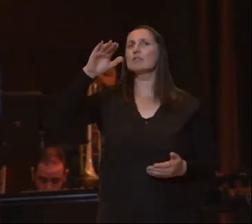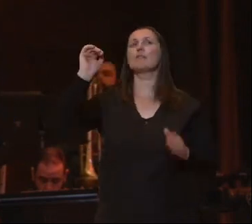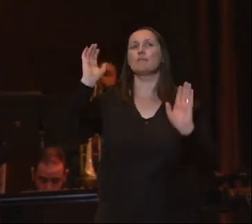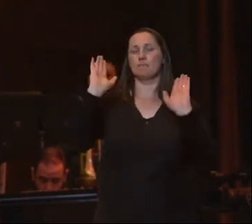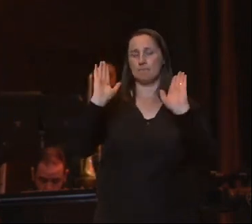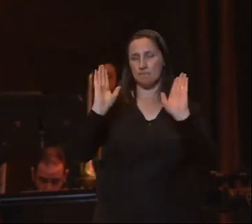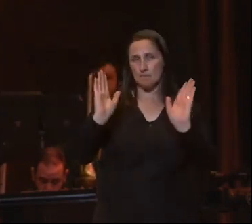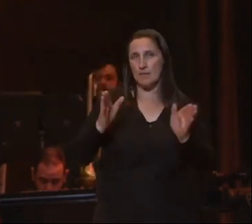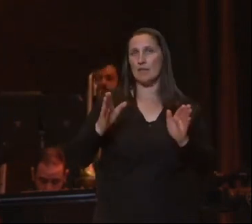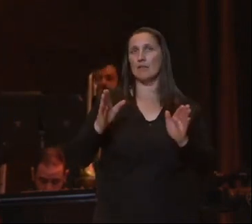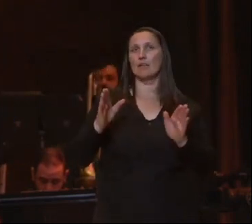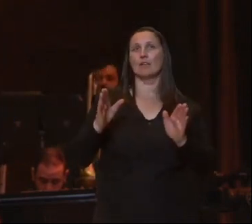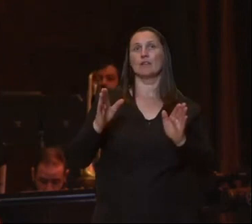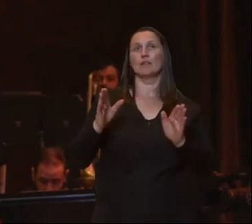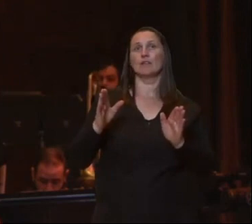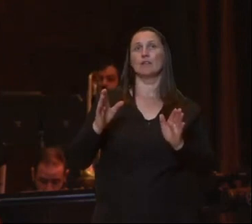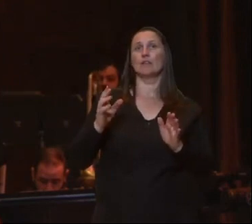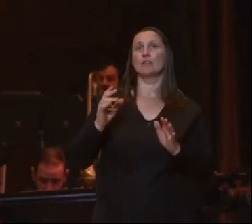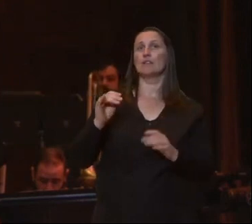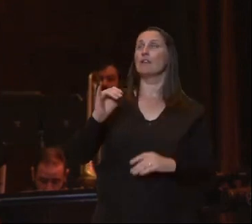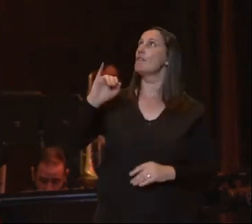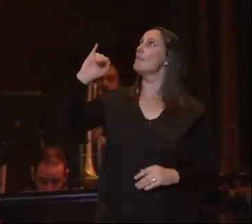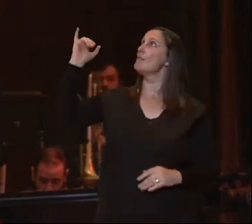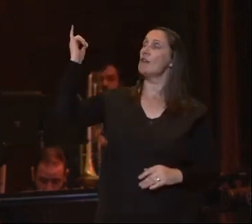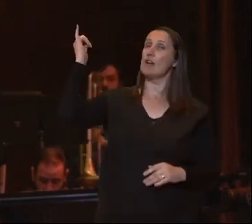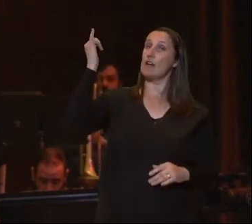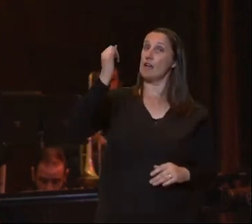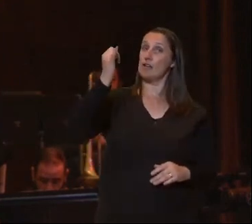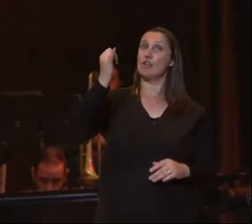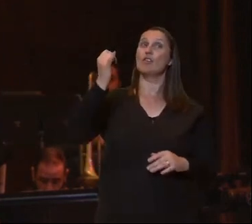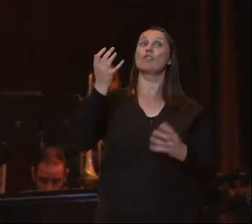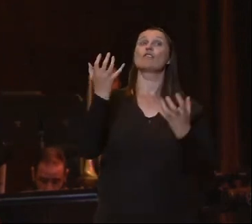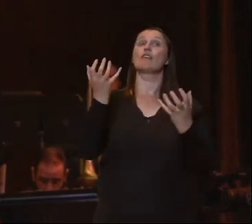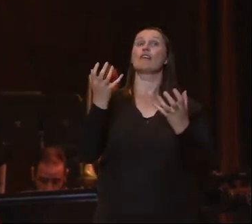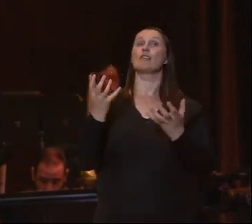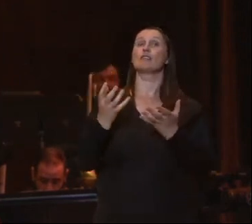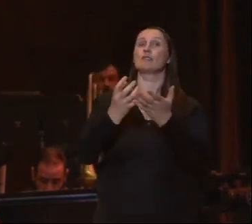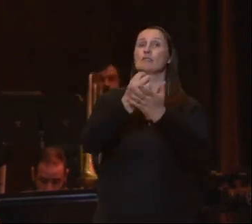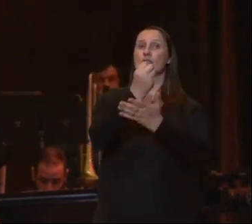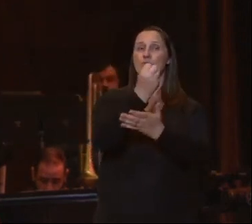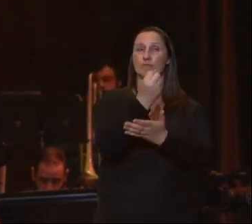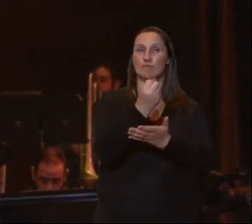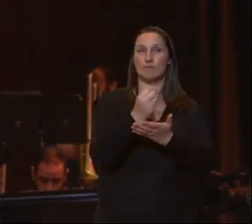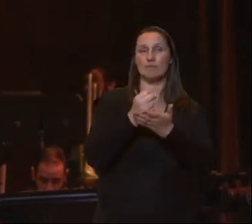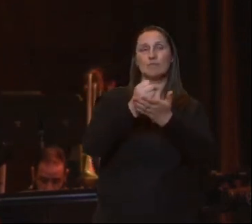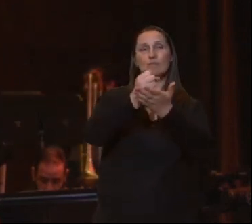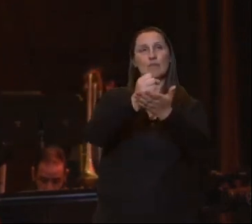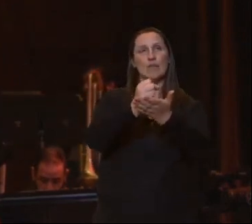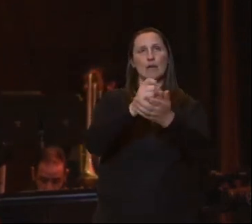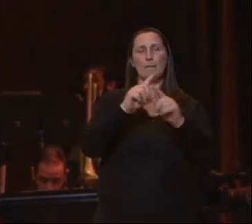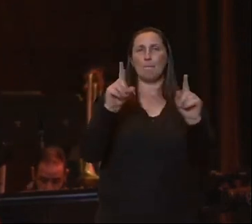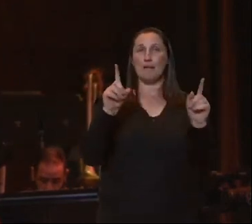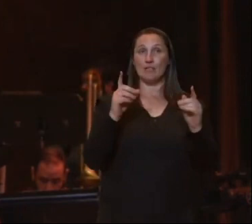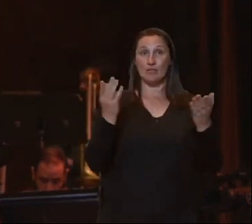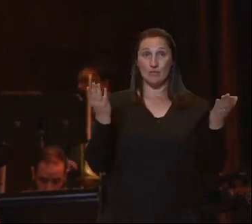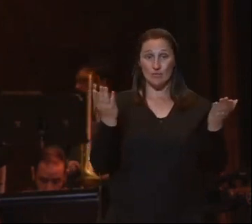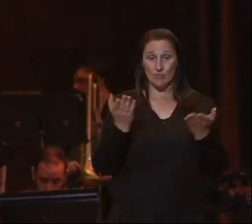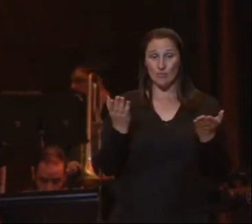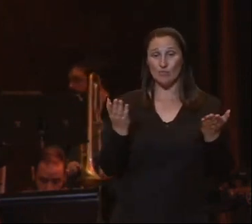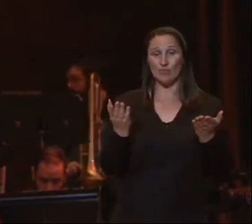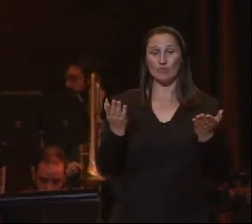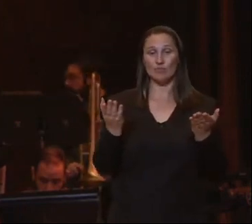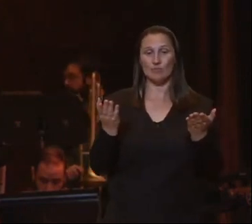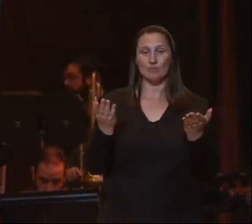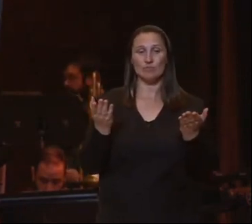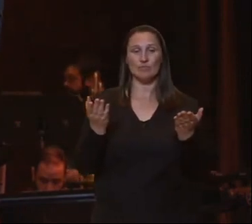tem te dito: eu quero ser o seu resgatador. Mas você não deu um passo de fé, você